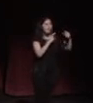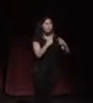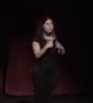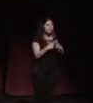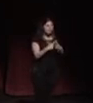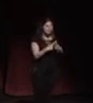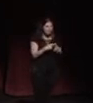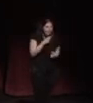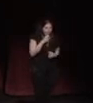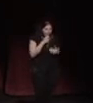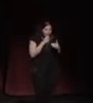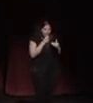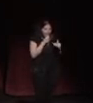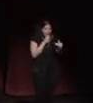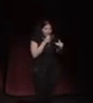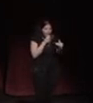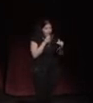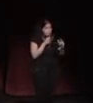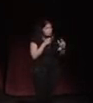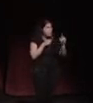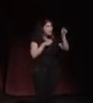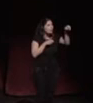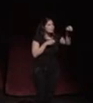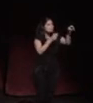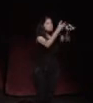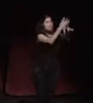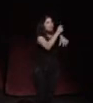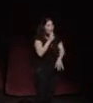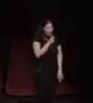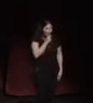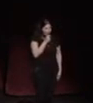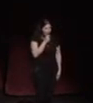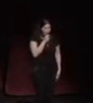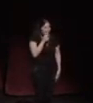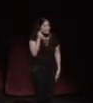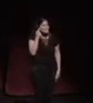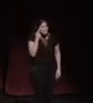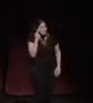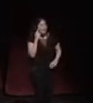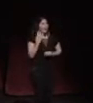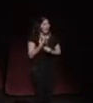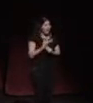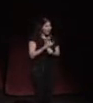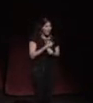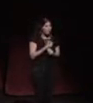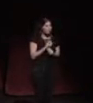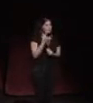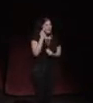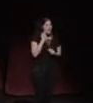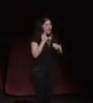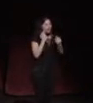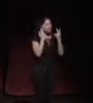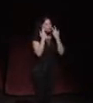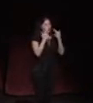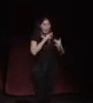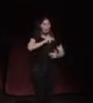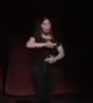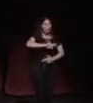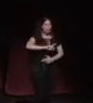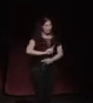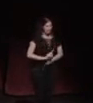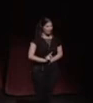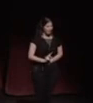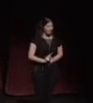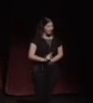ainda. E eu pensava nessa relação da arte com não normalidade e a ideia de espelho que de